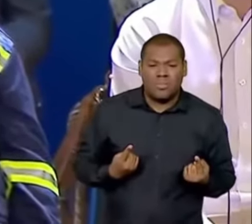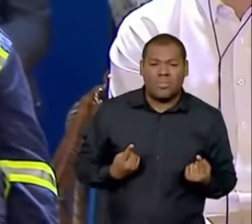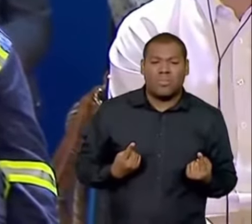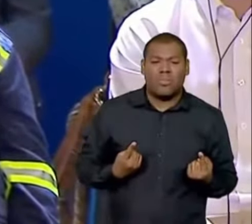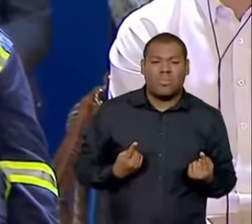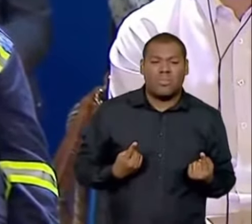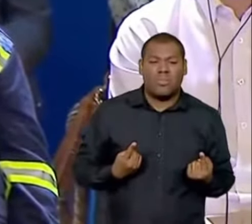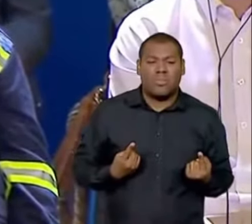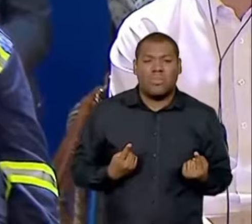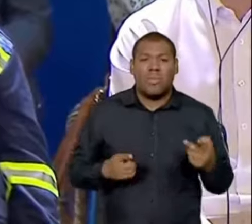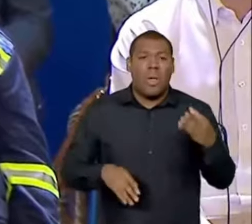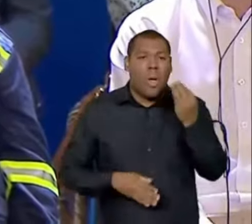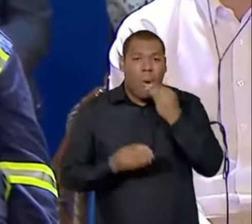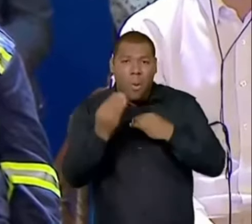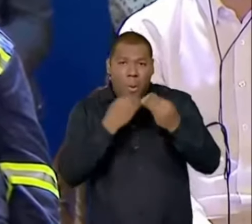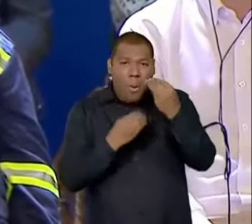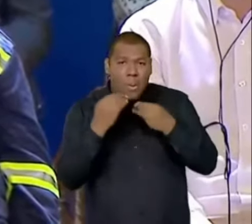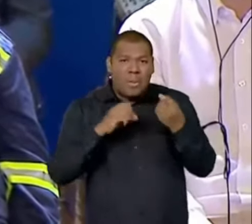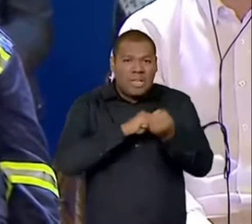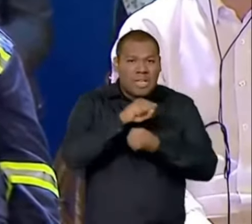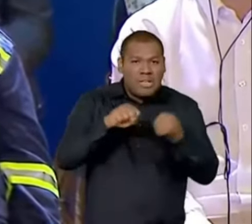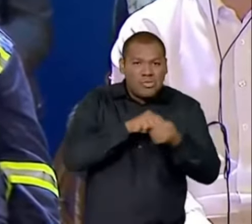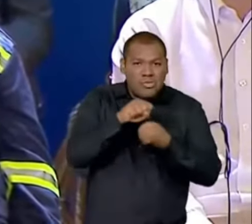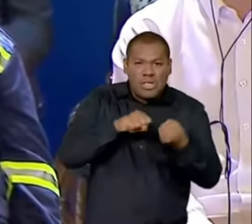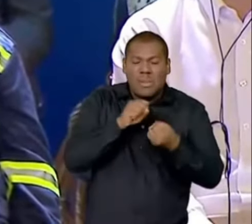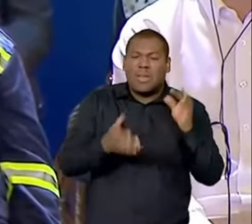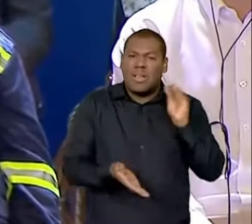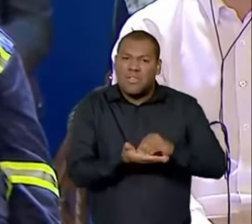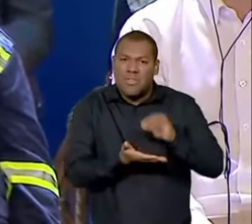dos fertilizantes que nós precisamos?